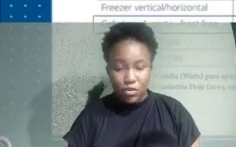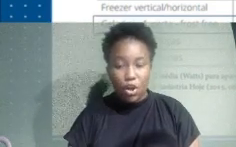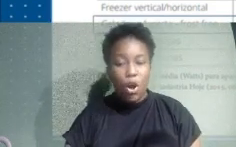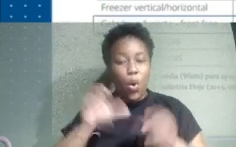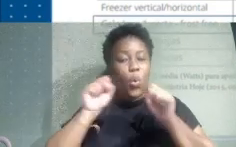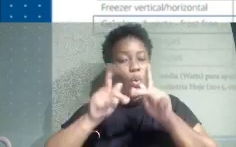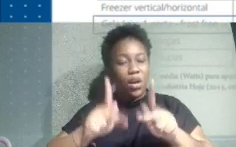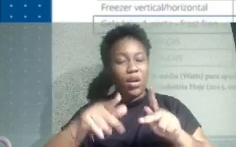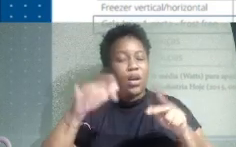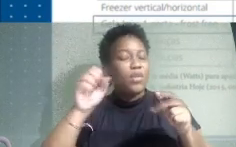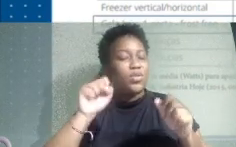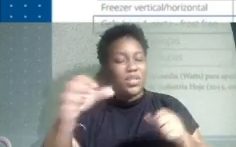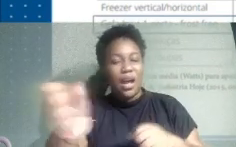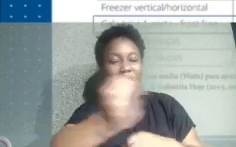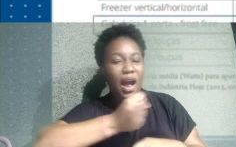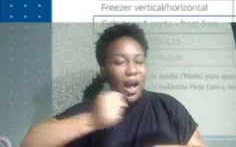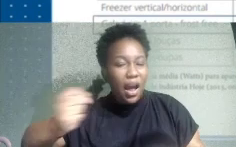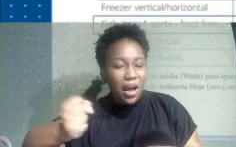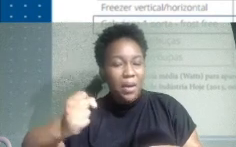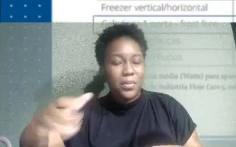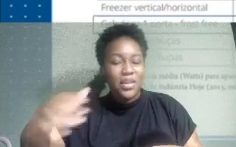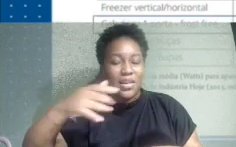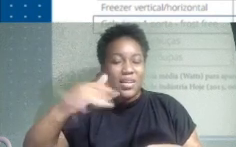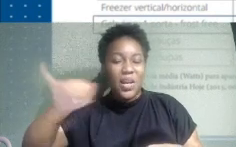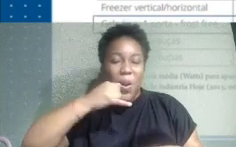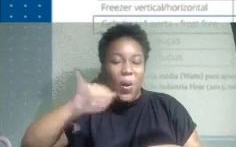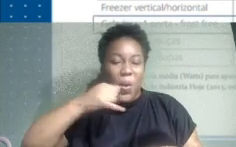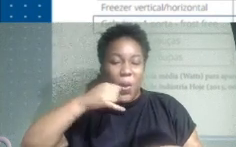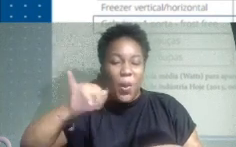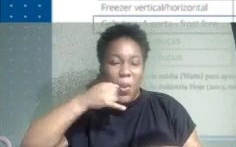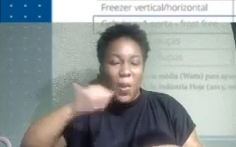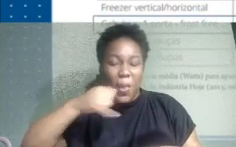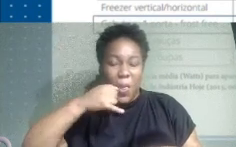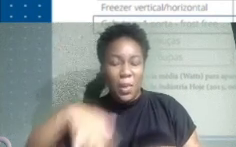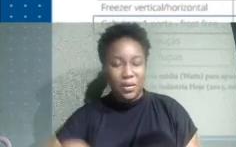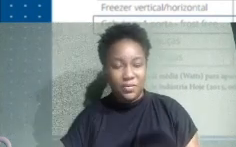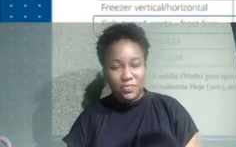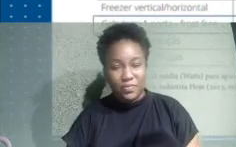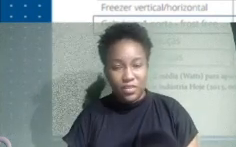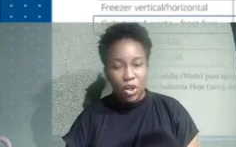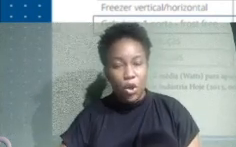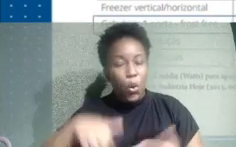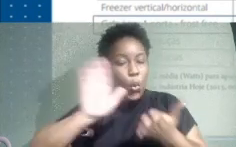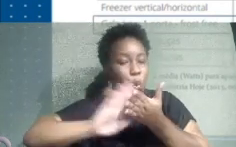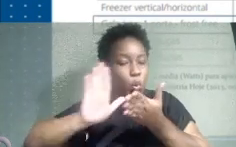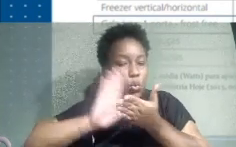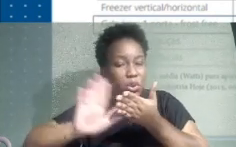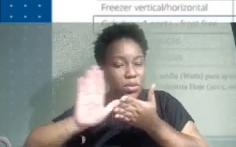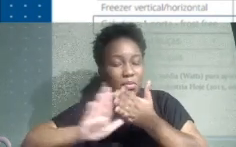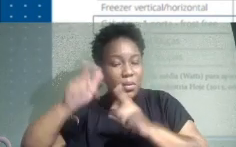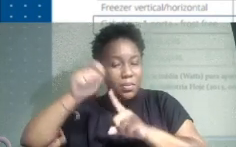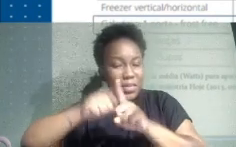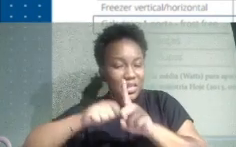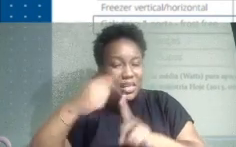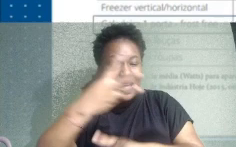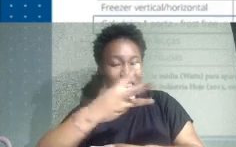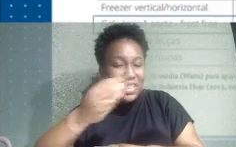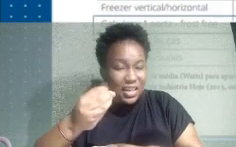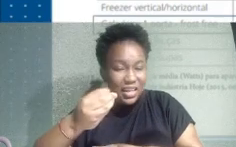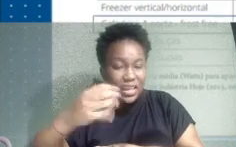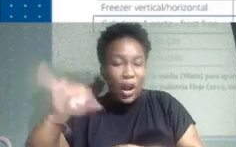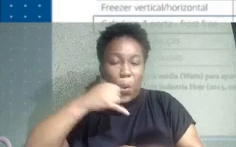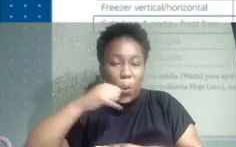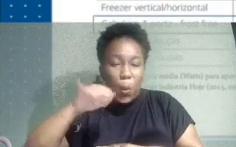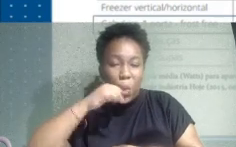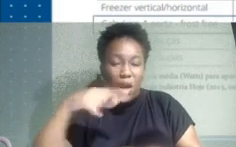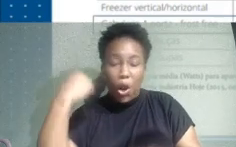você abre e fecha a geladeira, você tem um gasto energético maior, você tem alguns picos ali. Olha só o consumo médio mensal, 30 kWh. Ainda assim, você